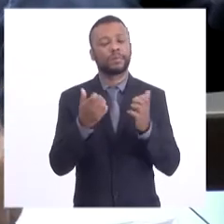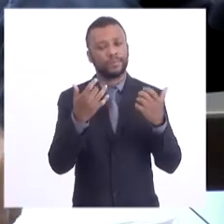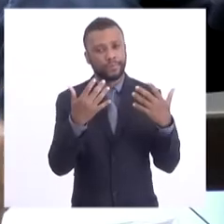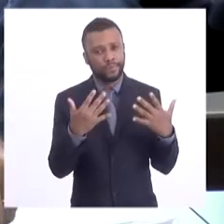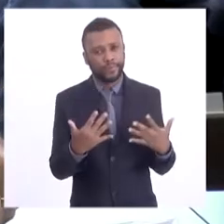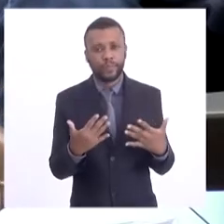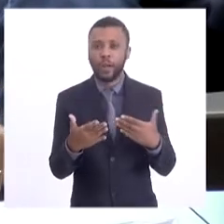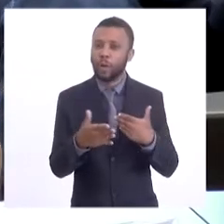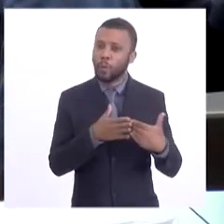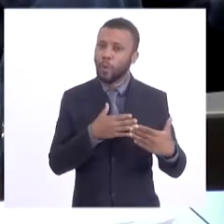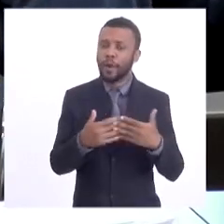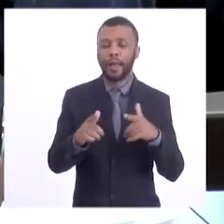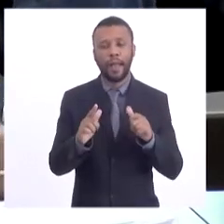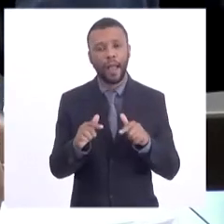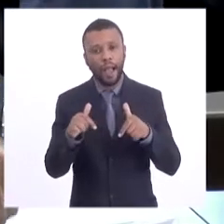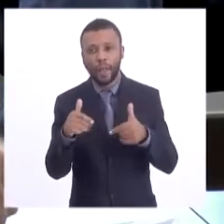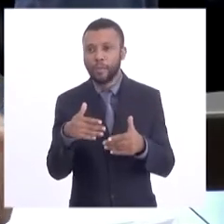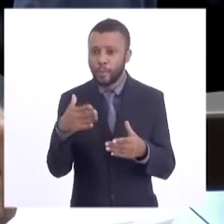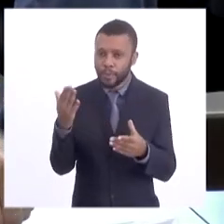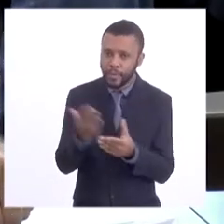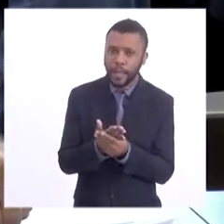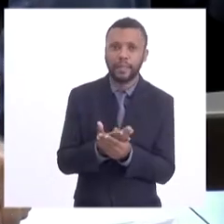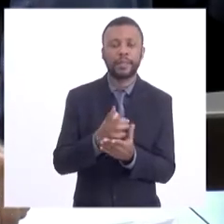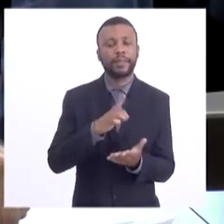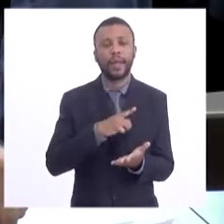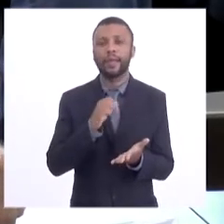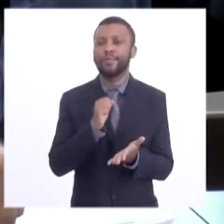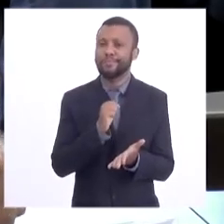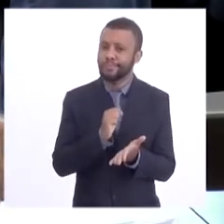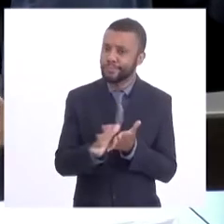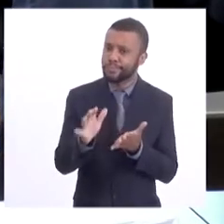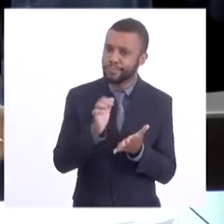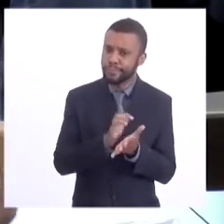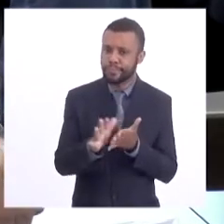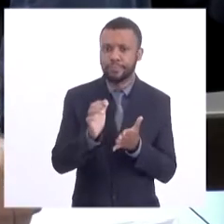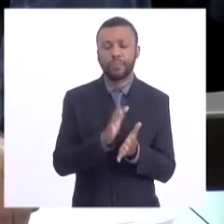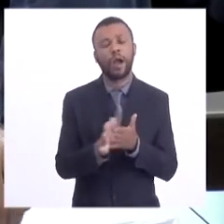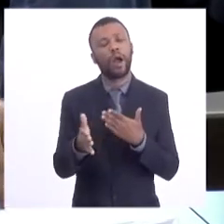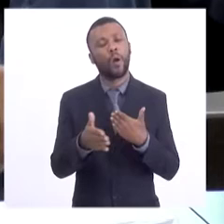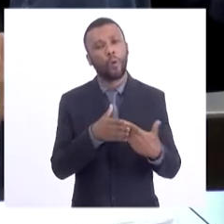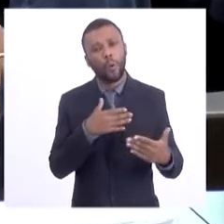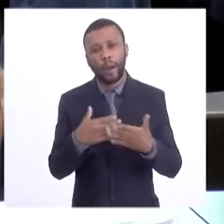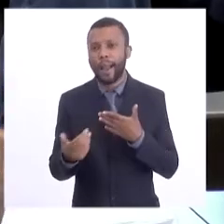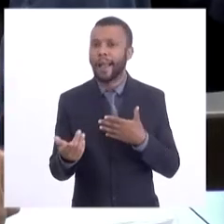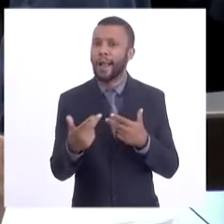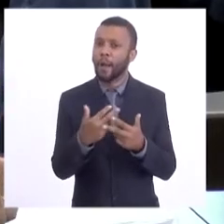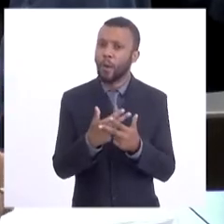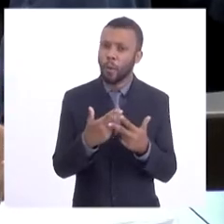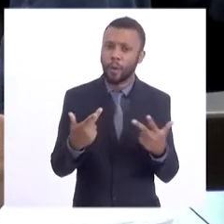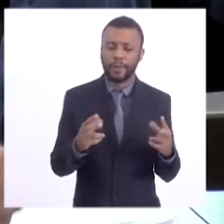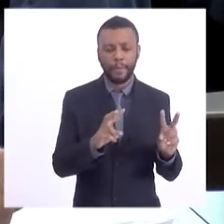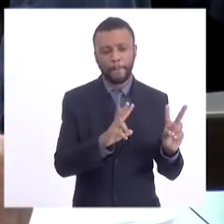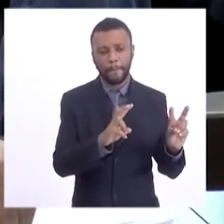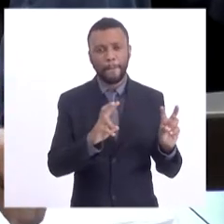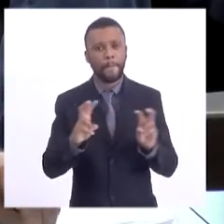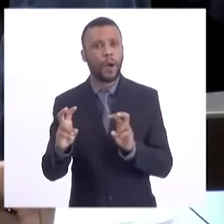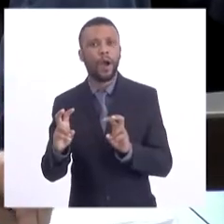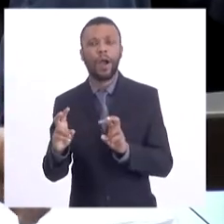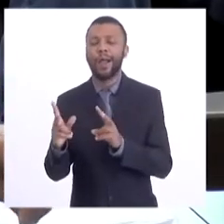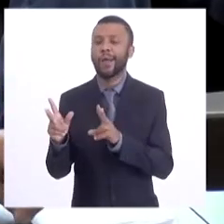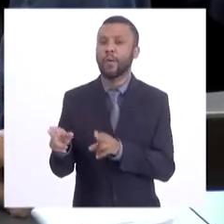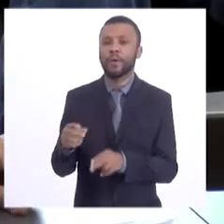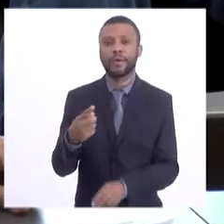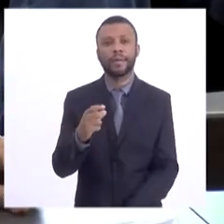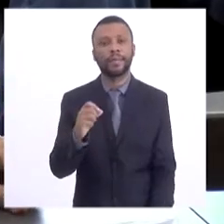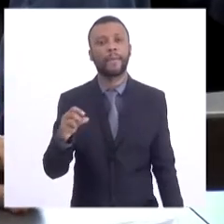quaisquer atos ou processos que gerem dispêndio de valores a qualquer título igual ou superior a 100 milhões